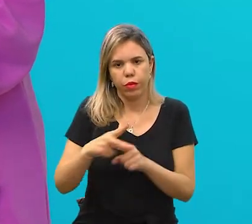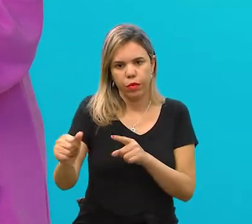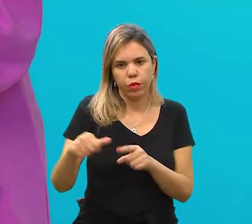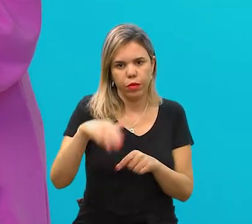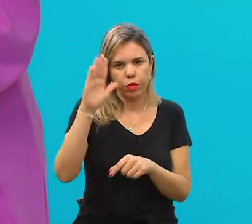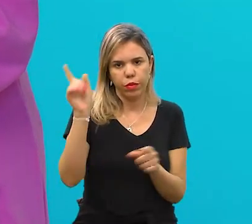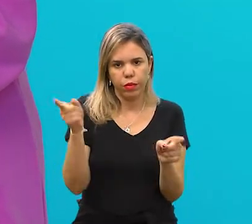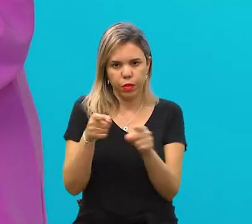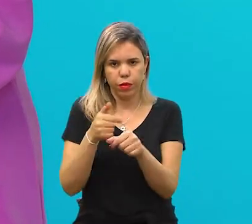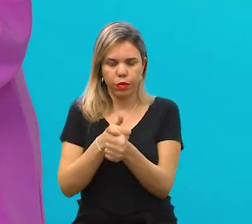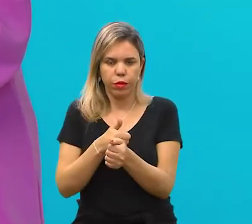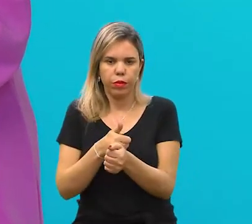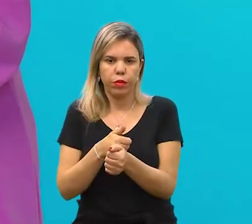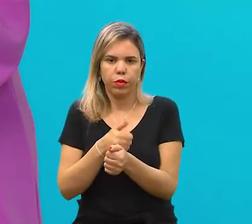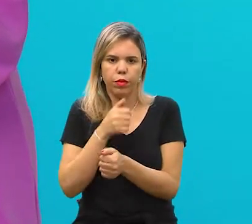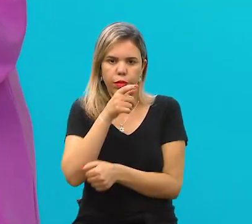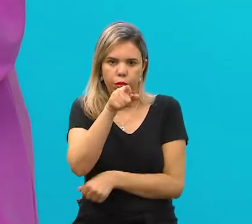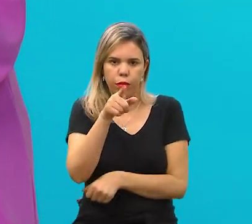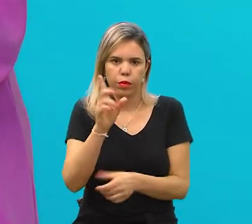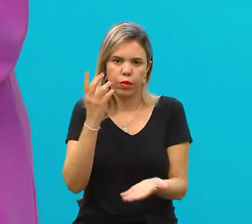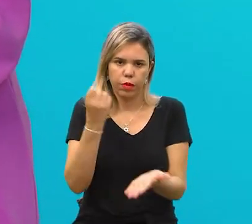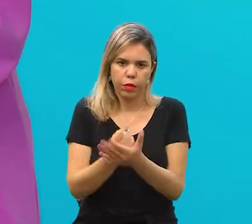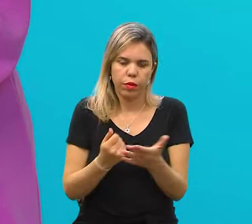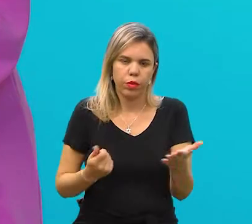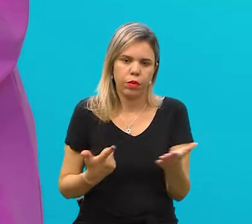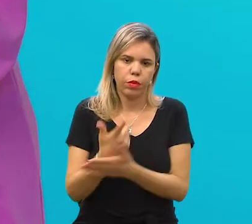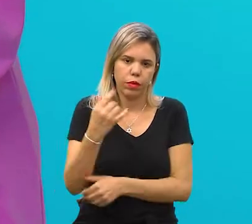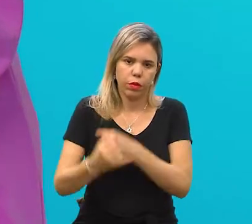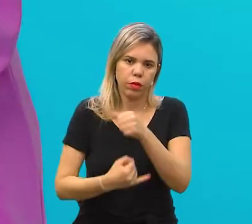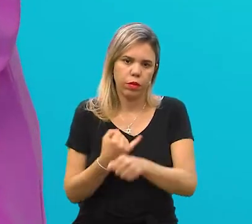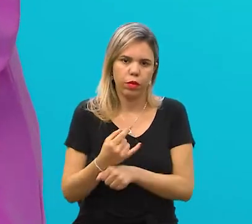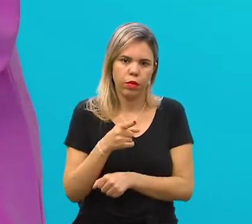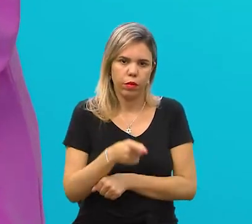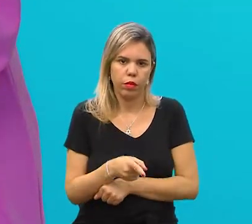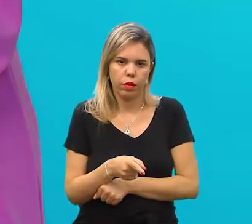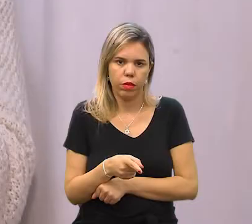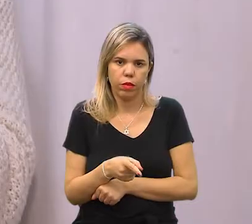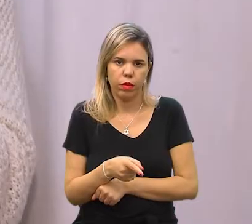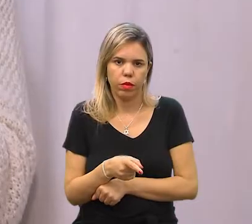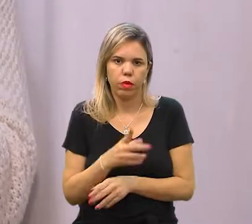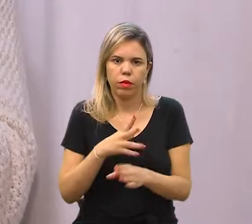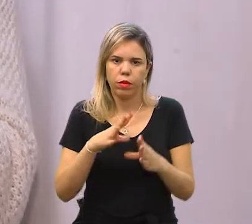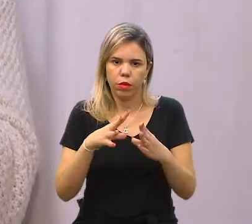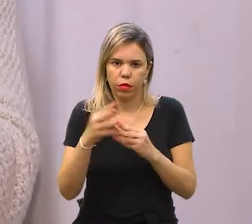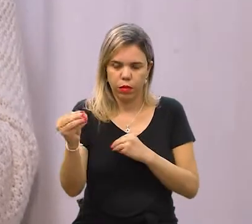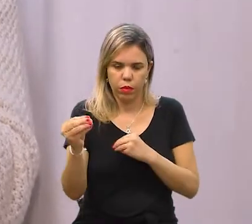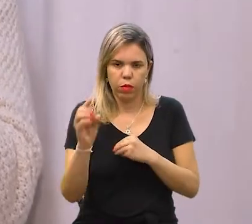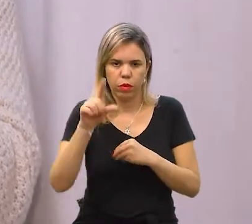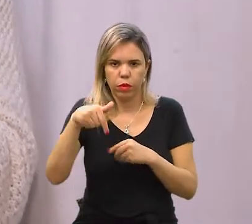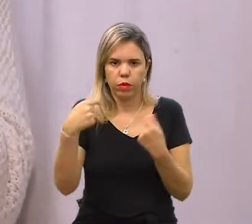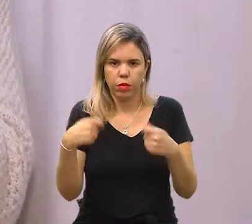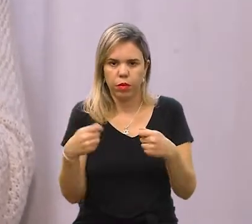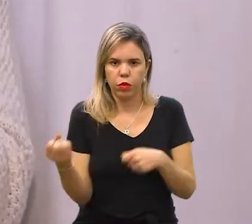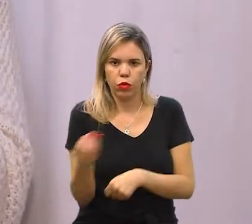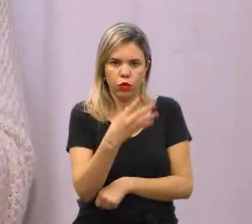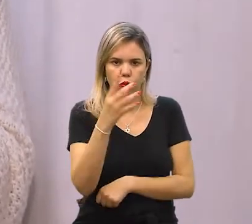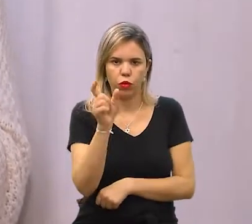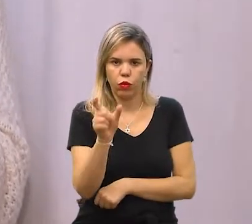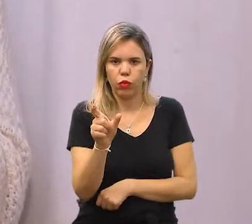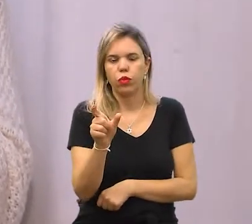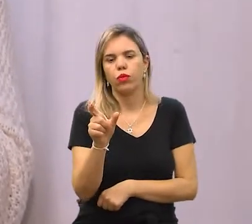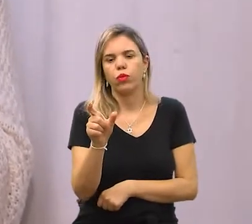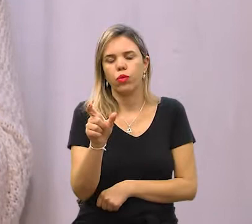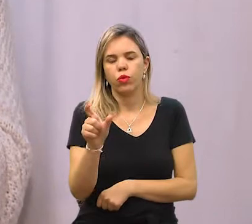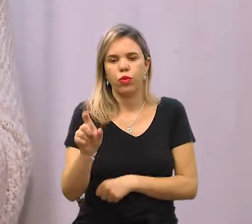validade mais curta. Uma vez que você efetuou a compra online, ele expira. E aí você precisa de um novo,